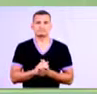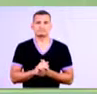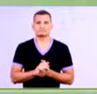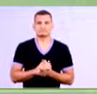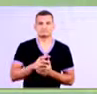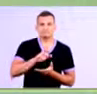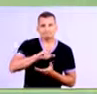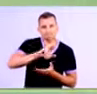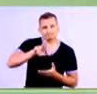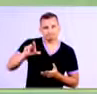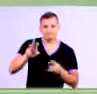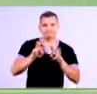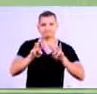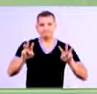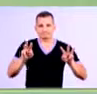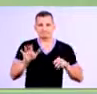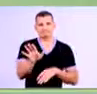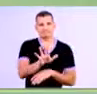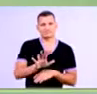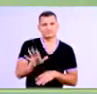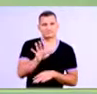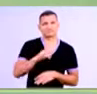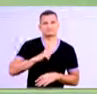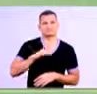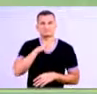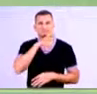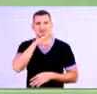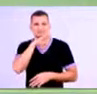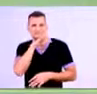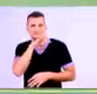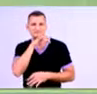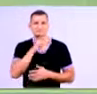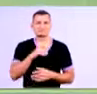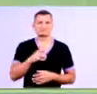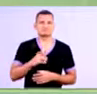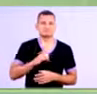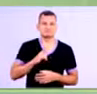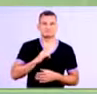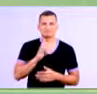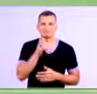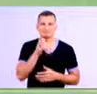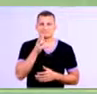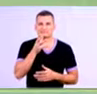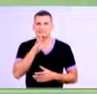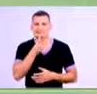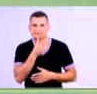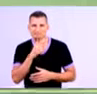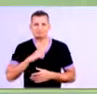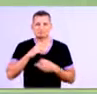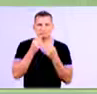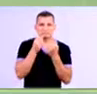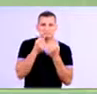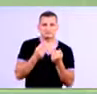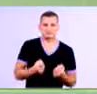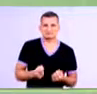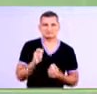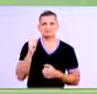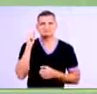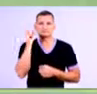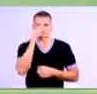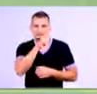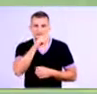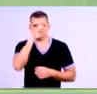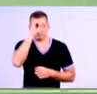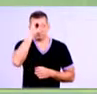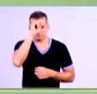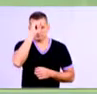por aí, as interfaces são muito ruins, elas são custosas, muito onerosas e difíceis de serem